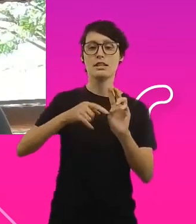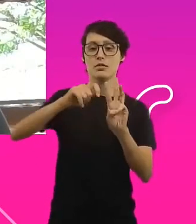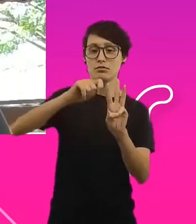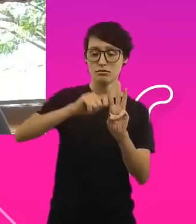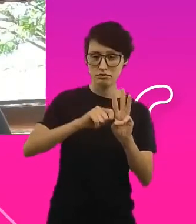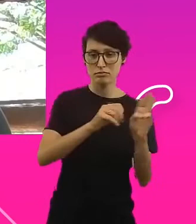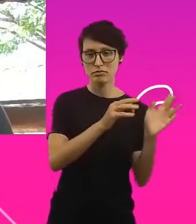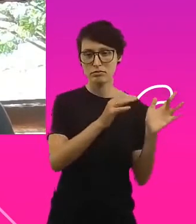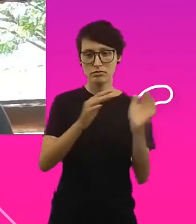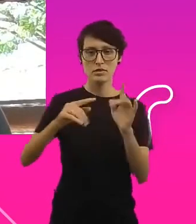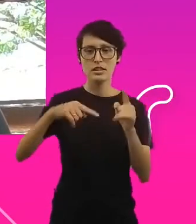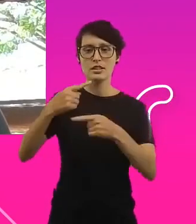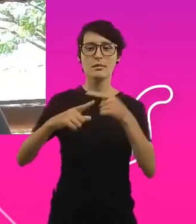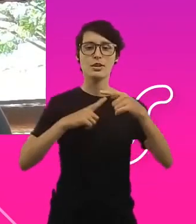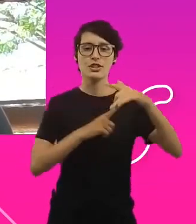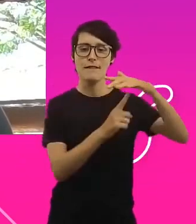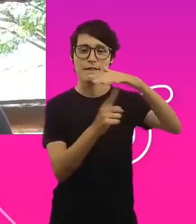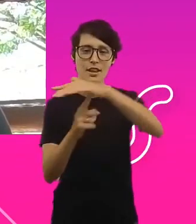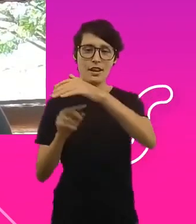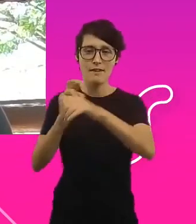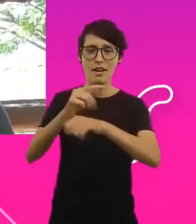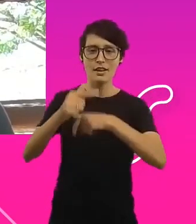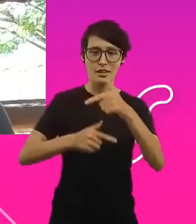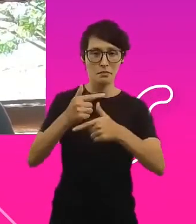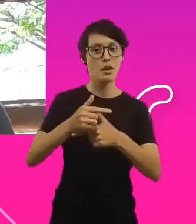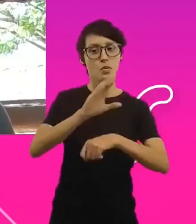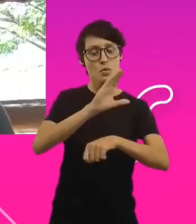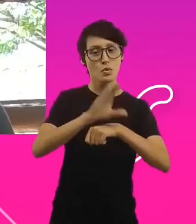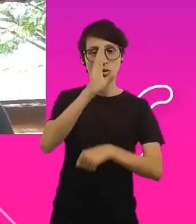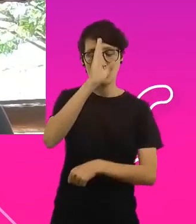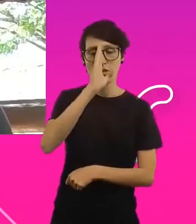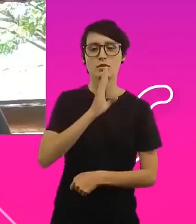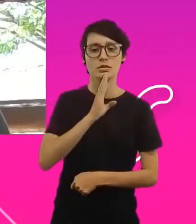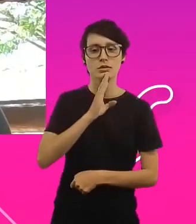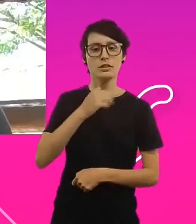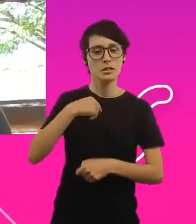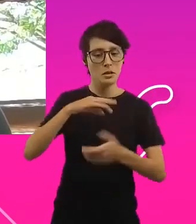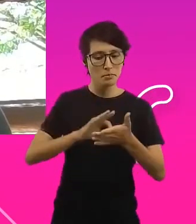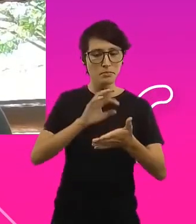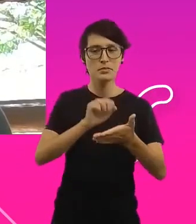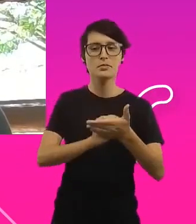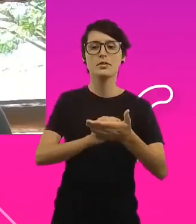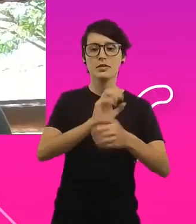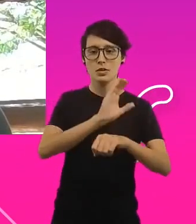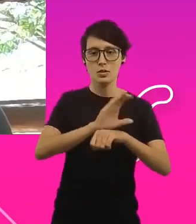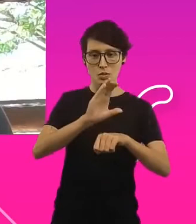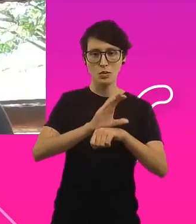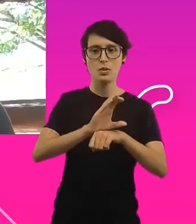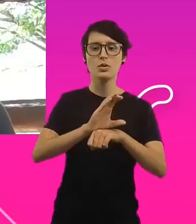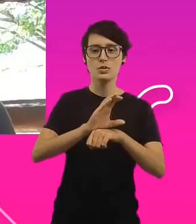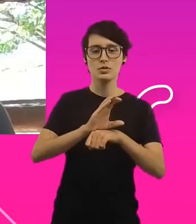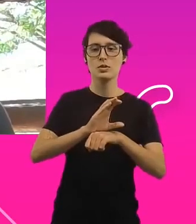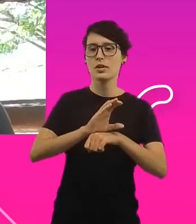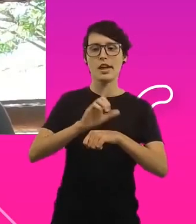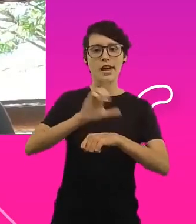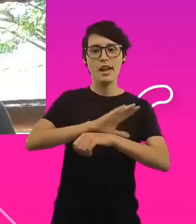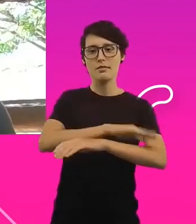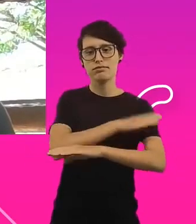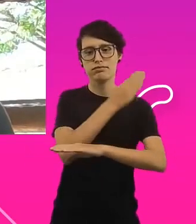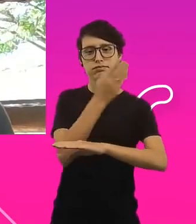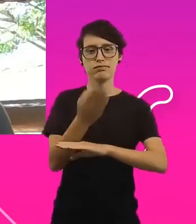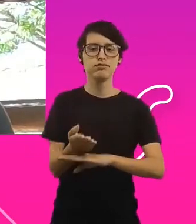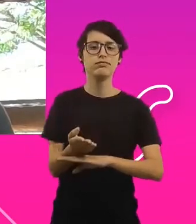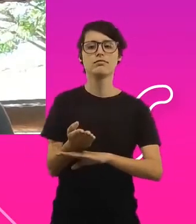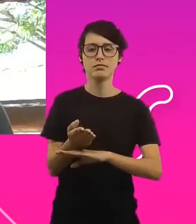uma feira de emprego. E era um curso gratuito, e eu me inscrevi nesse curso, ele era um curso de período integral, e o